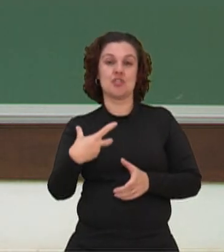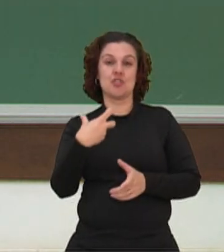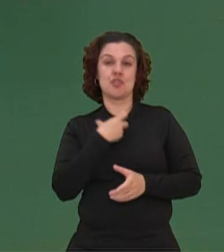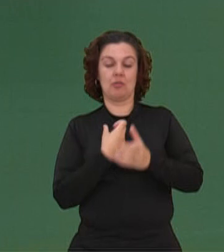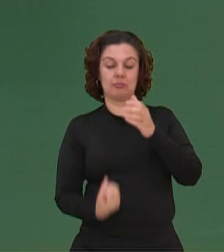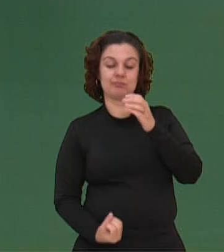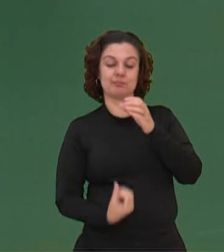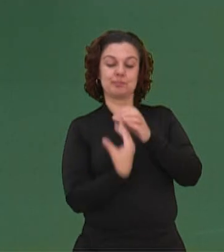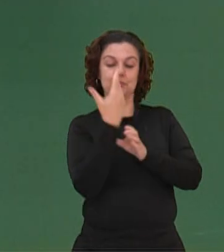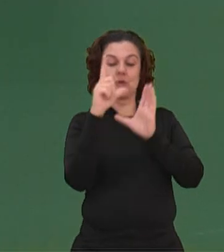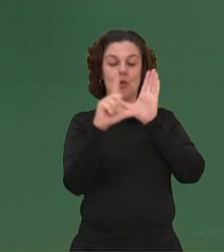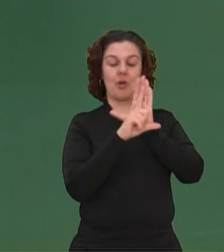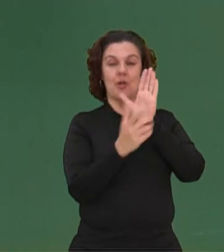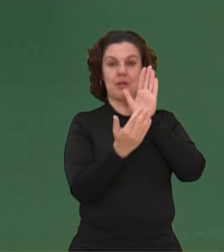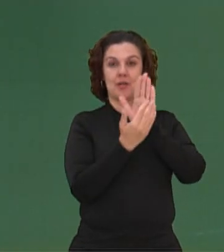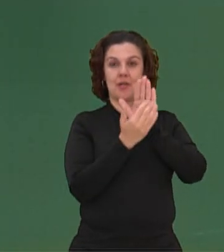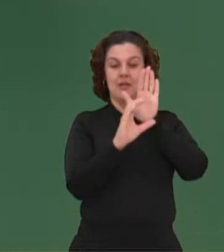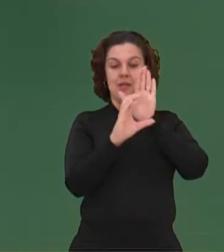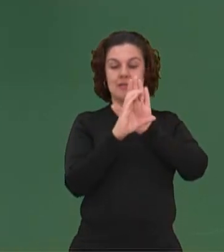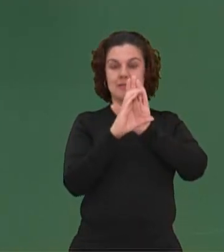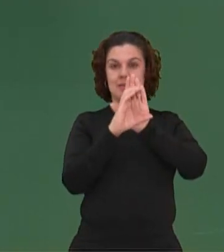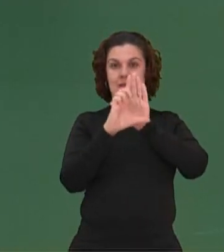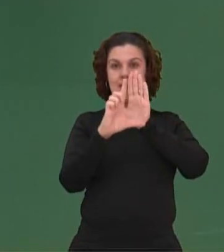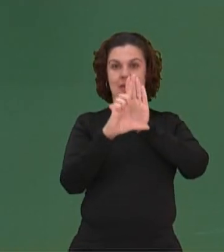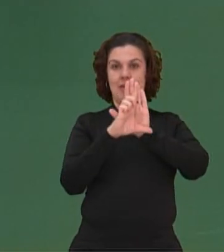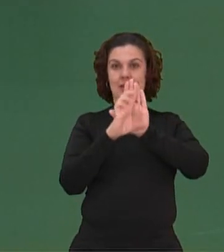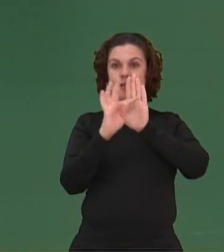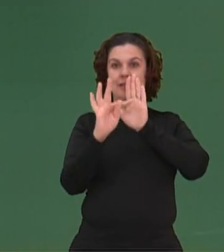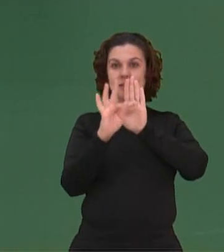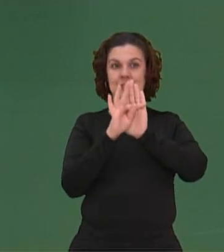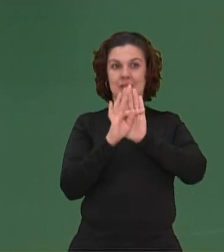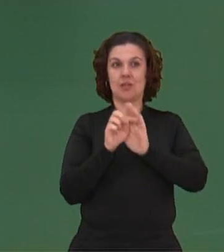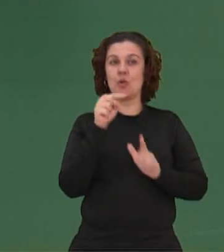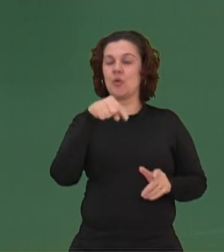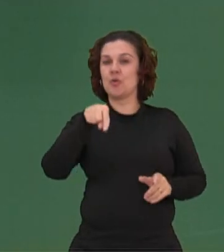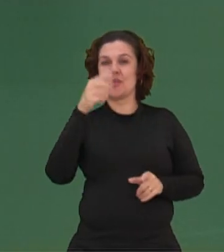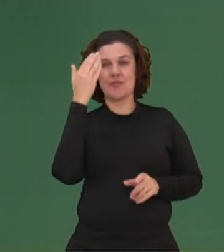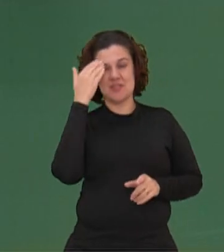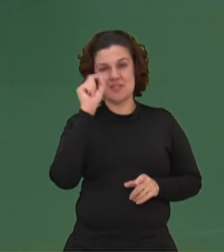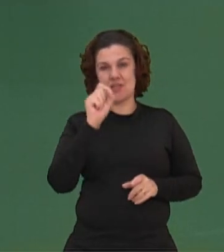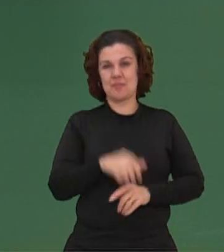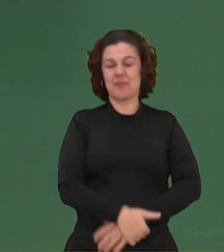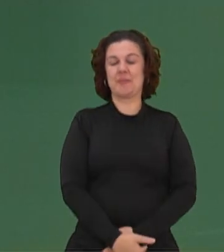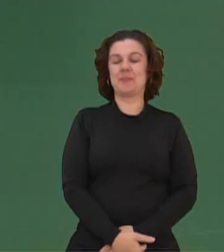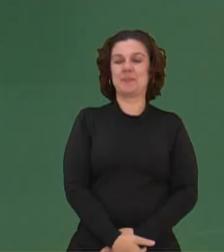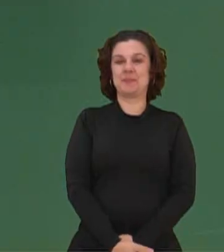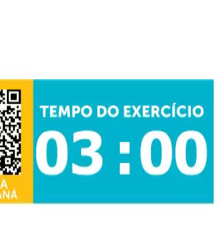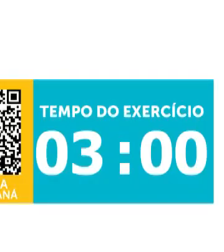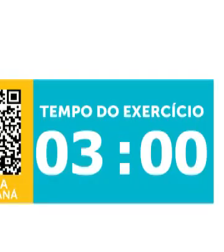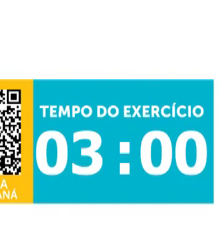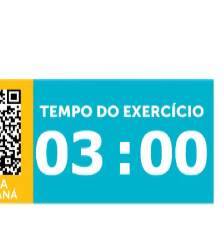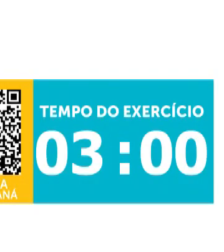decretou a CLT. Sobre CLT, responde essas duas perguntas aí.